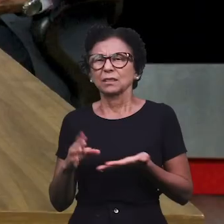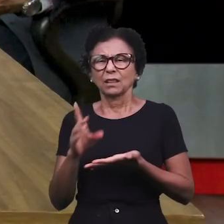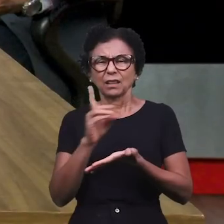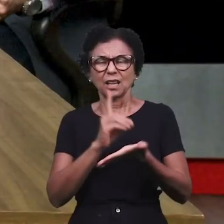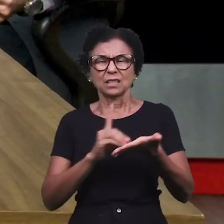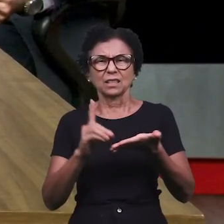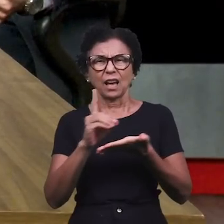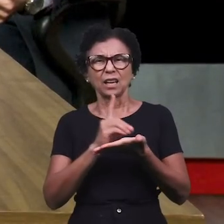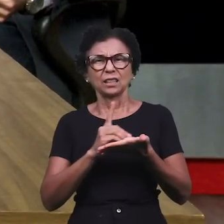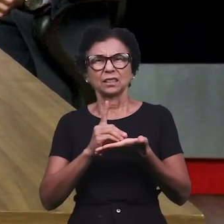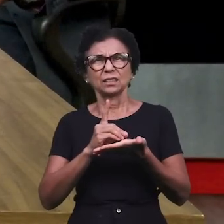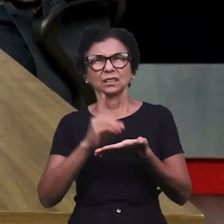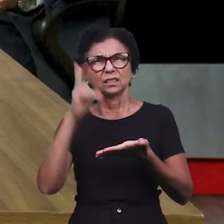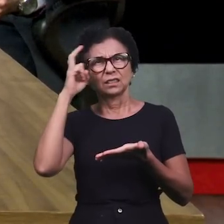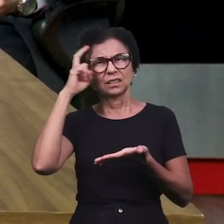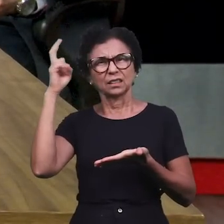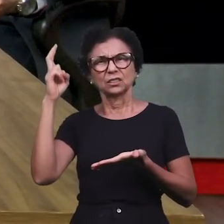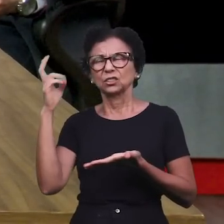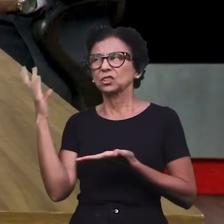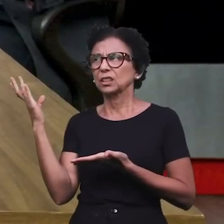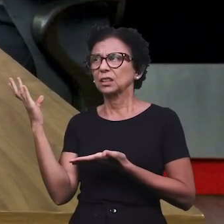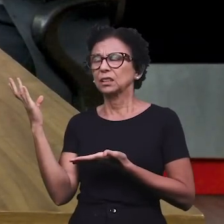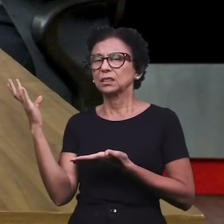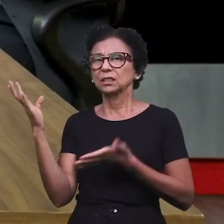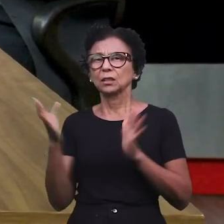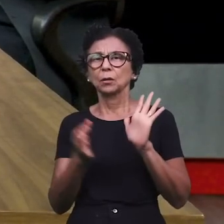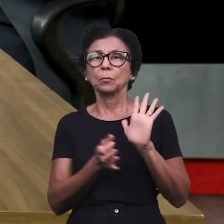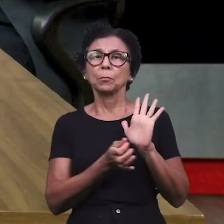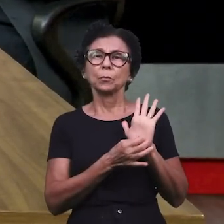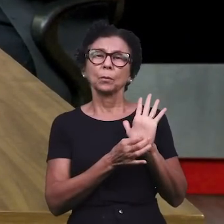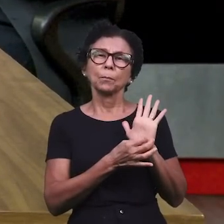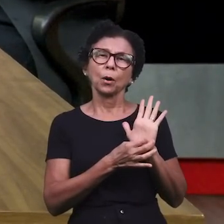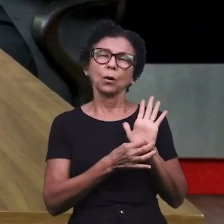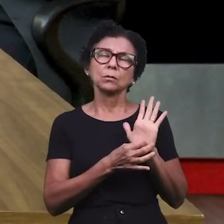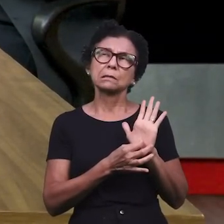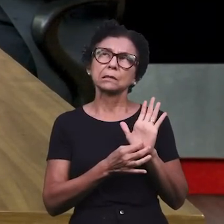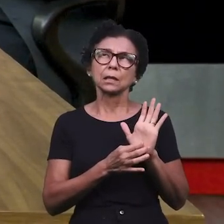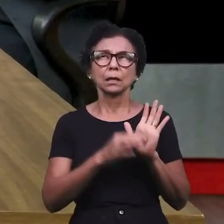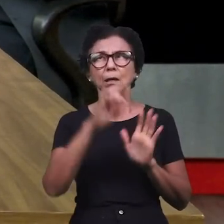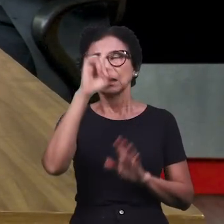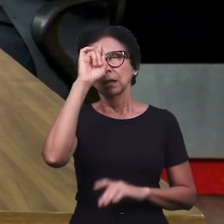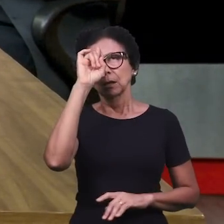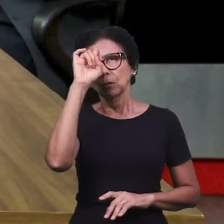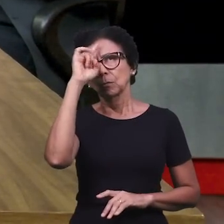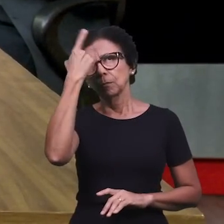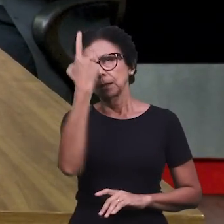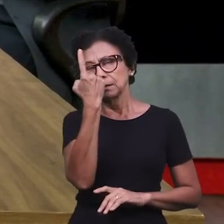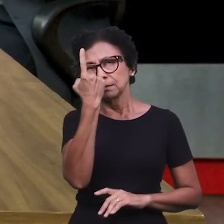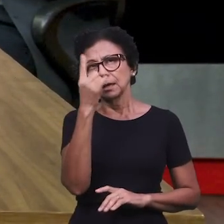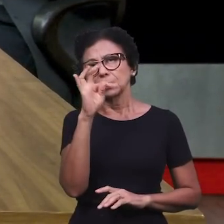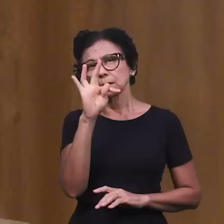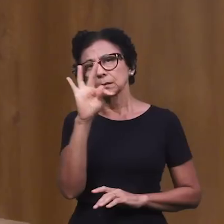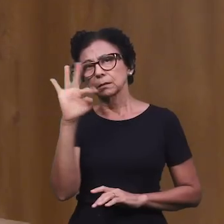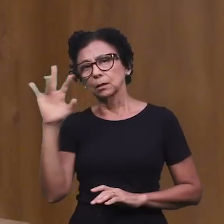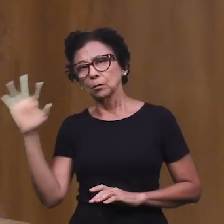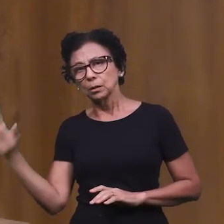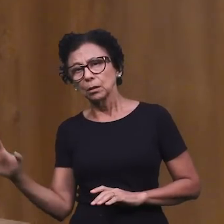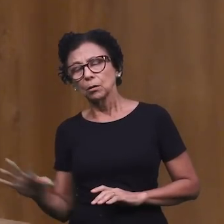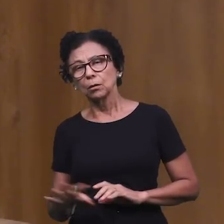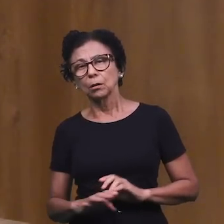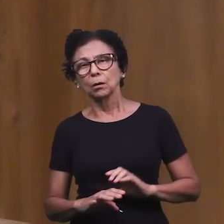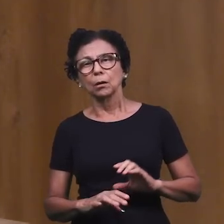inteligente. O design inteligente, ele é uma proposta científica, ele é uma ideia, é uma teoria desenvolvida por